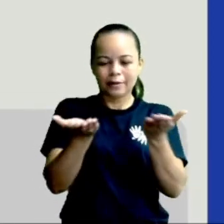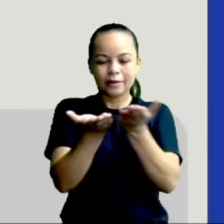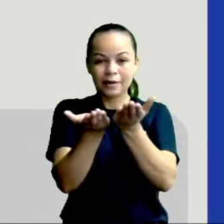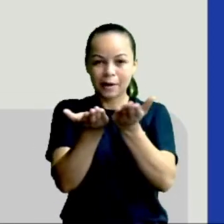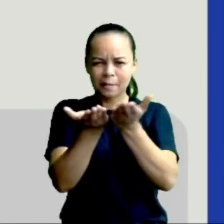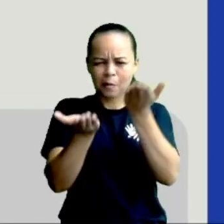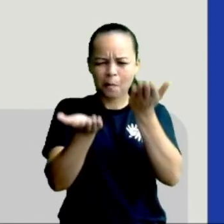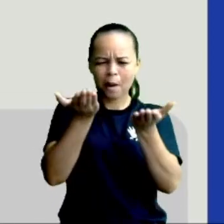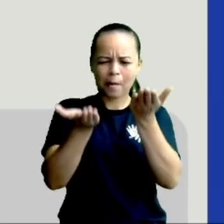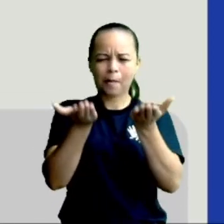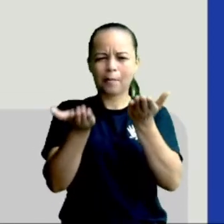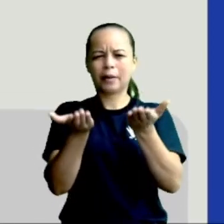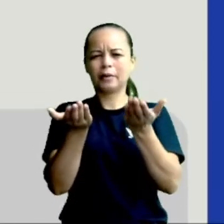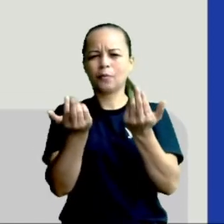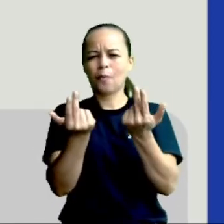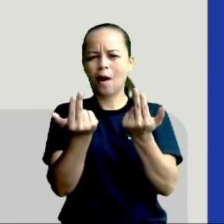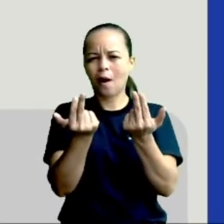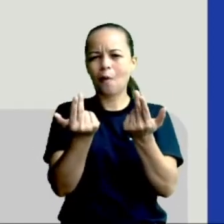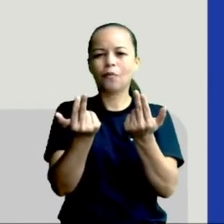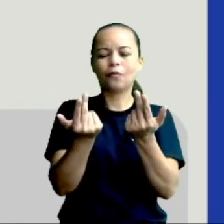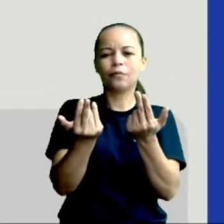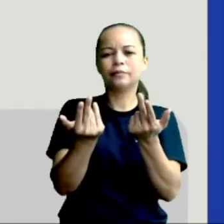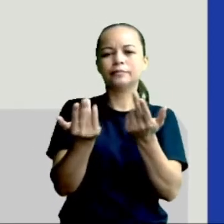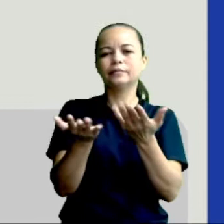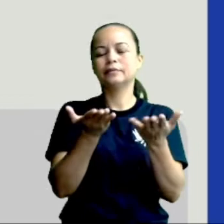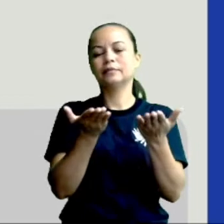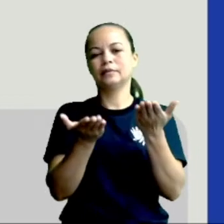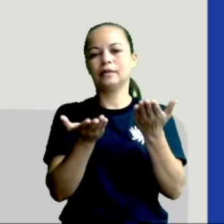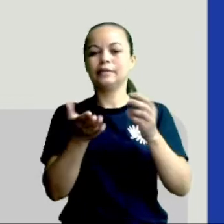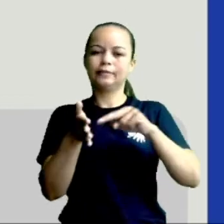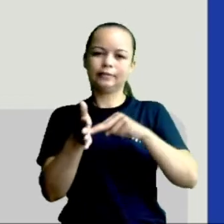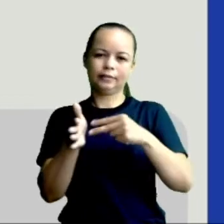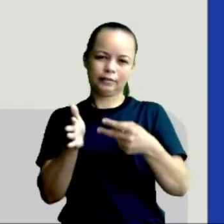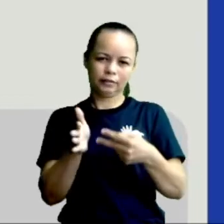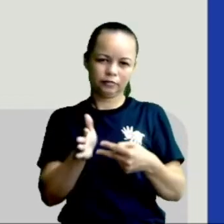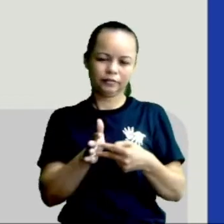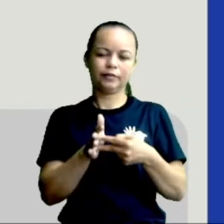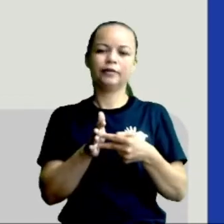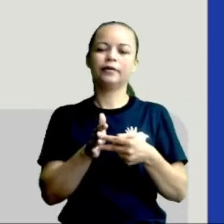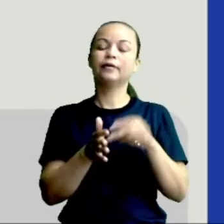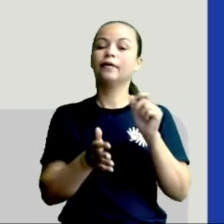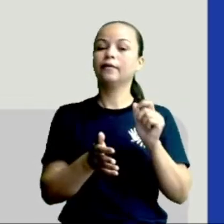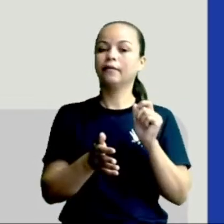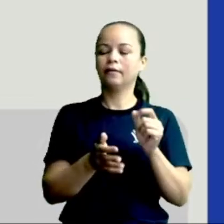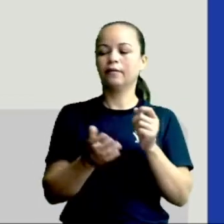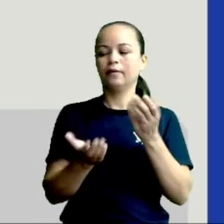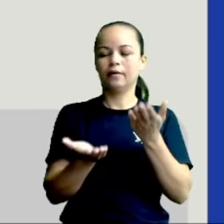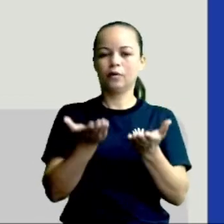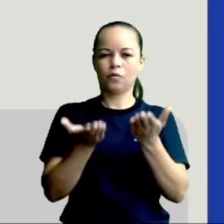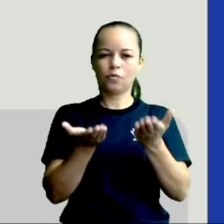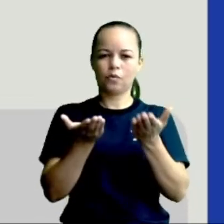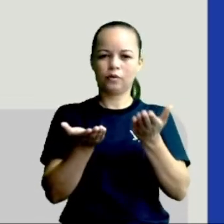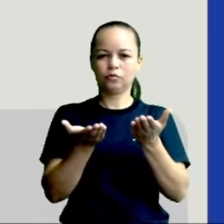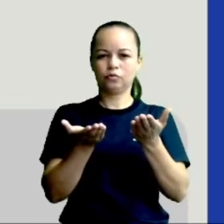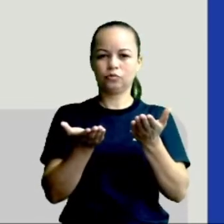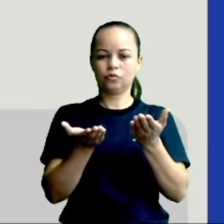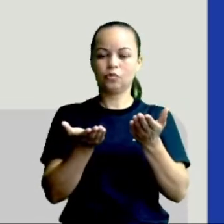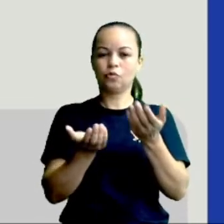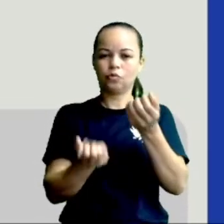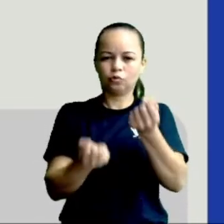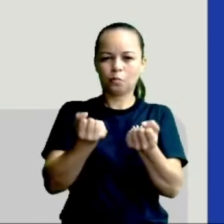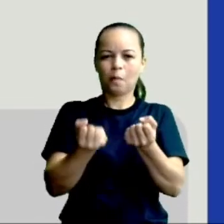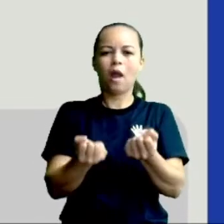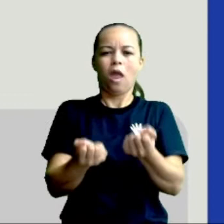a a balança de dois pratos estão equilibradas então isso significa que os pratos os